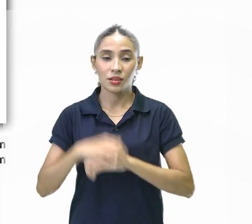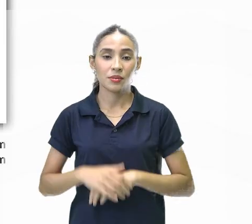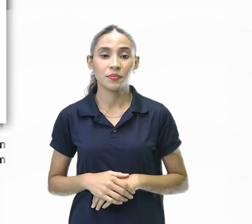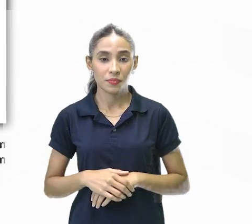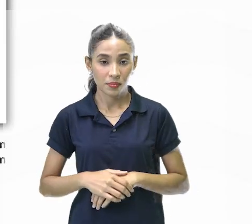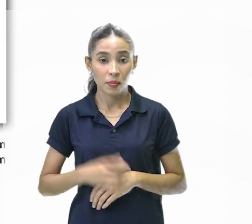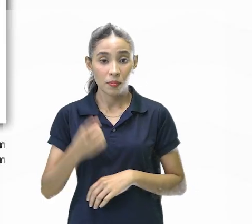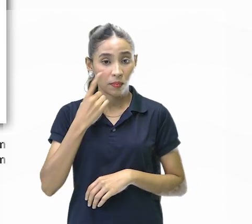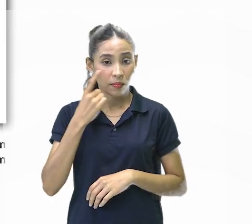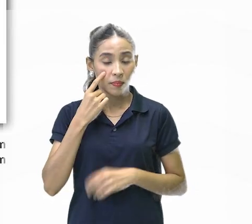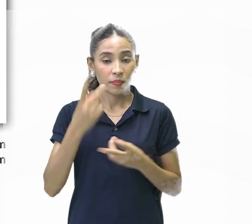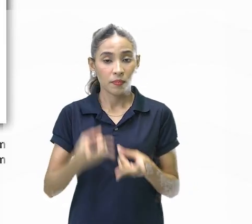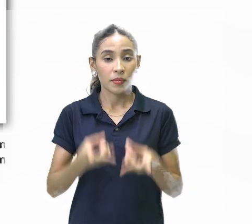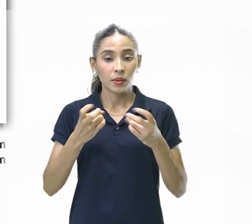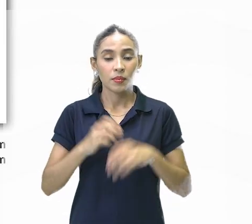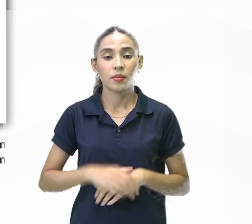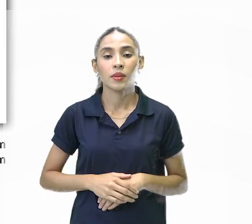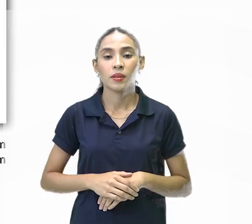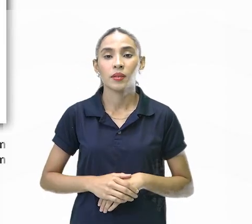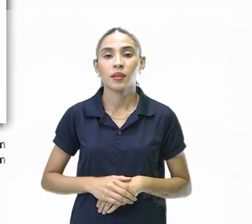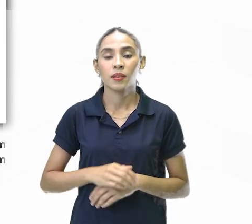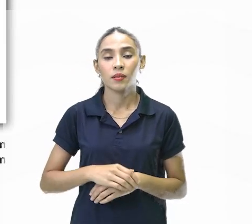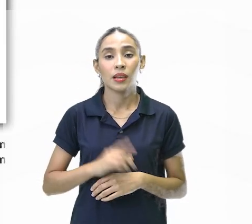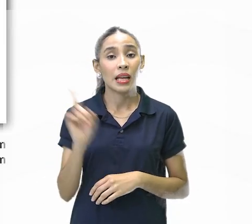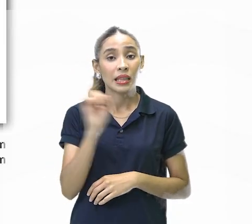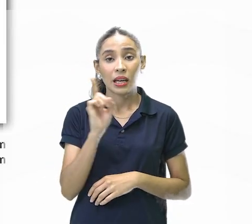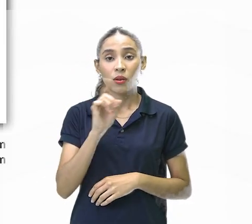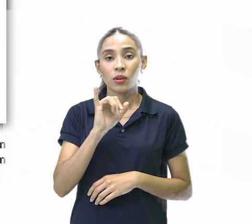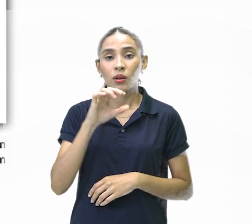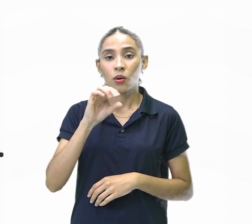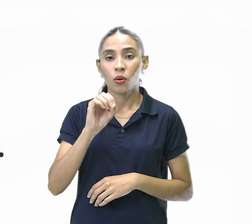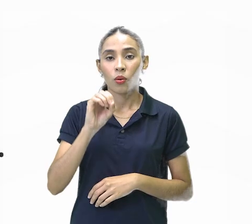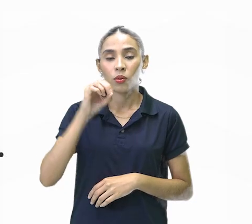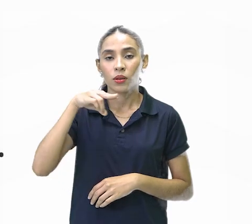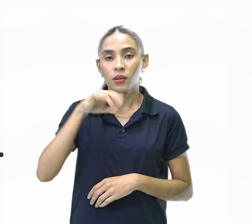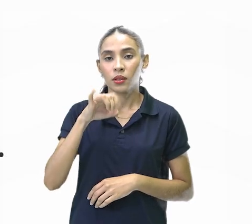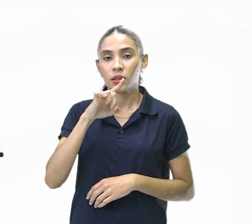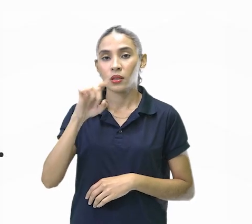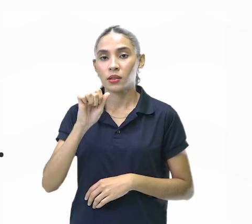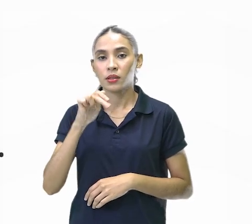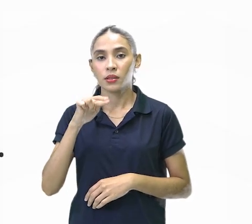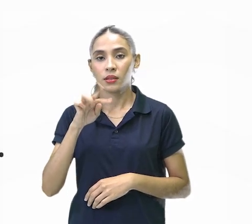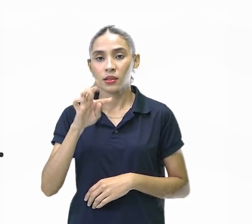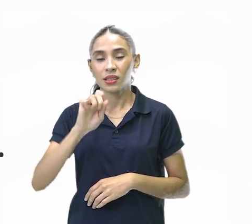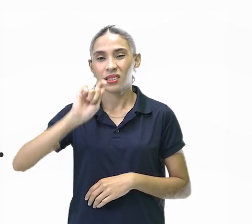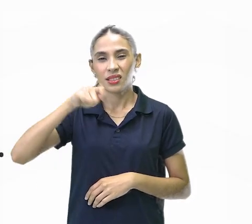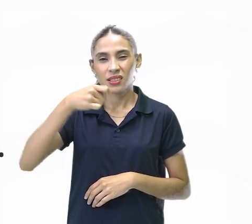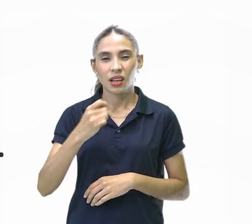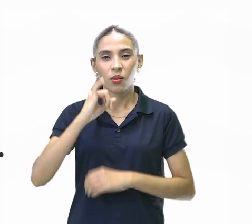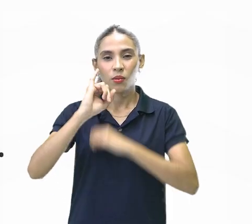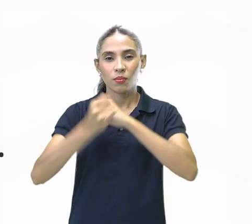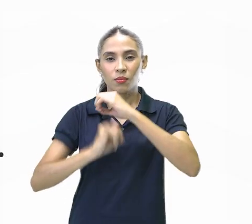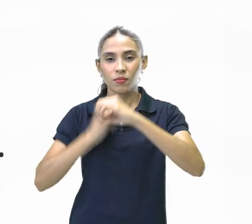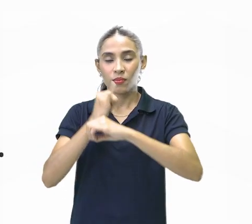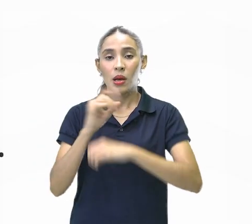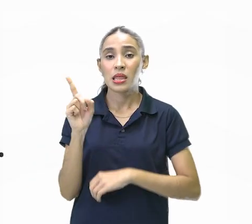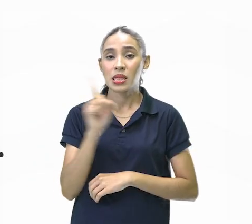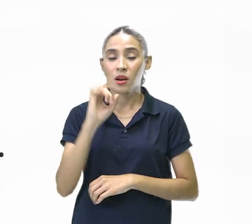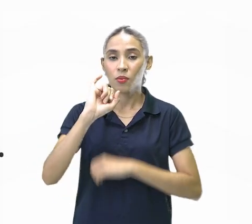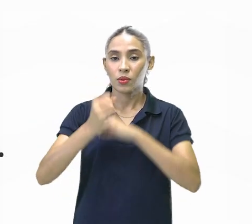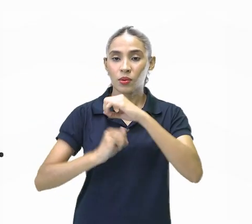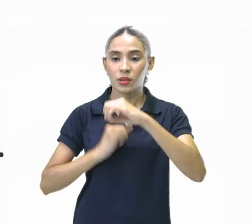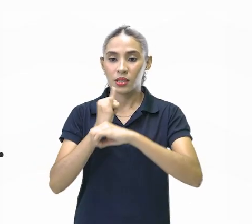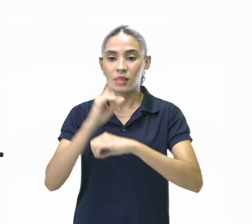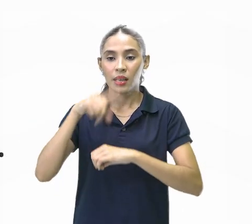ionizantes. Vejam, as radiações não ionizantes são as seguintes. A radiação não